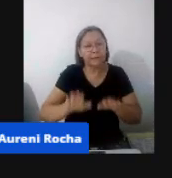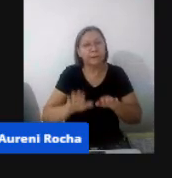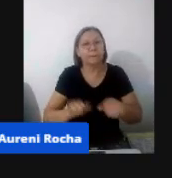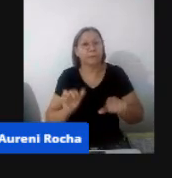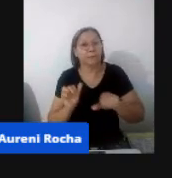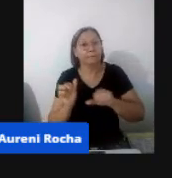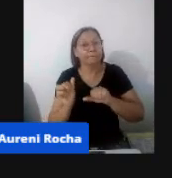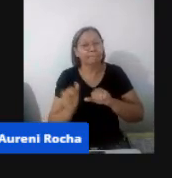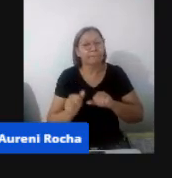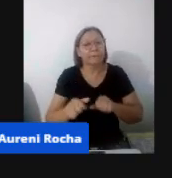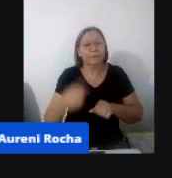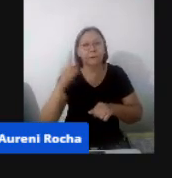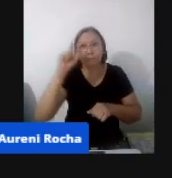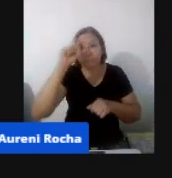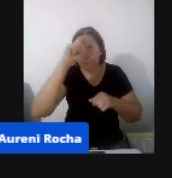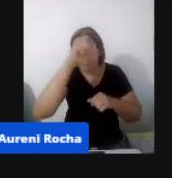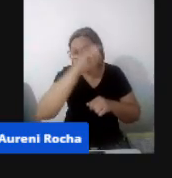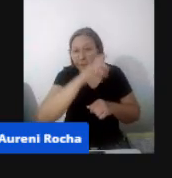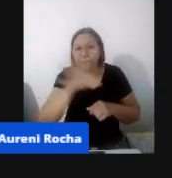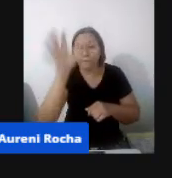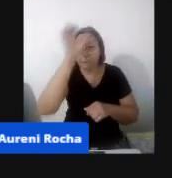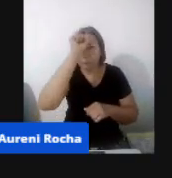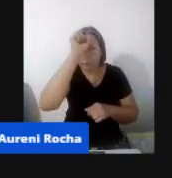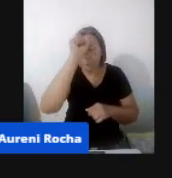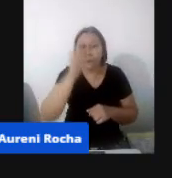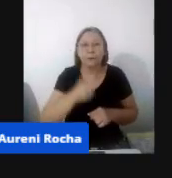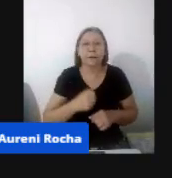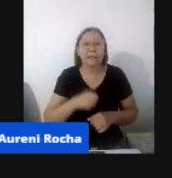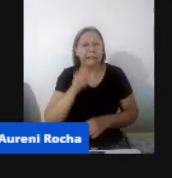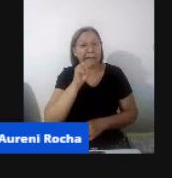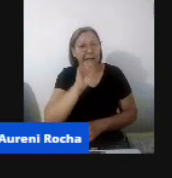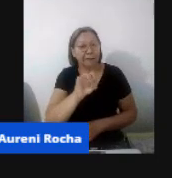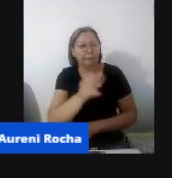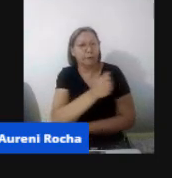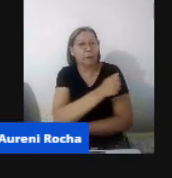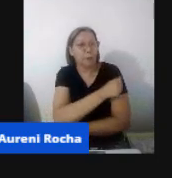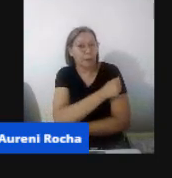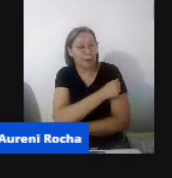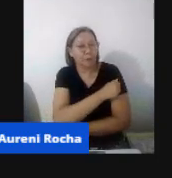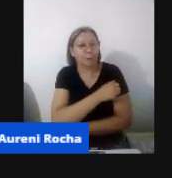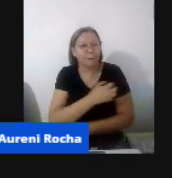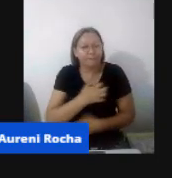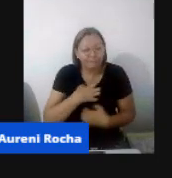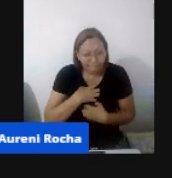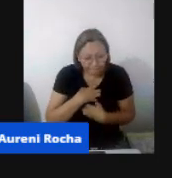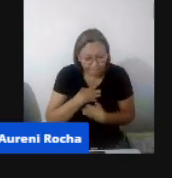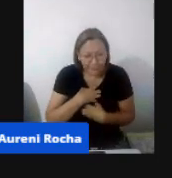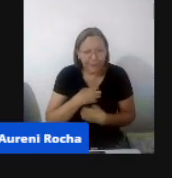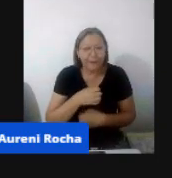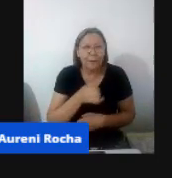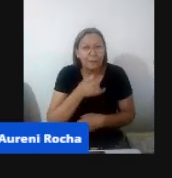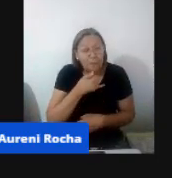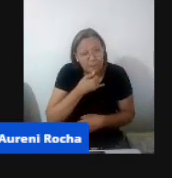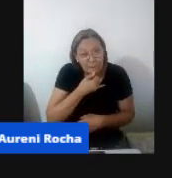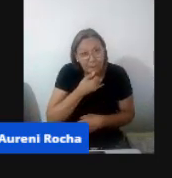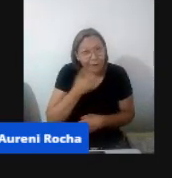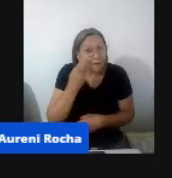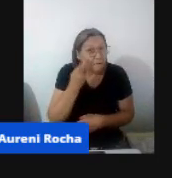de aprendizagem. Se esse for um aluno tímido, ele não volta a te perguntar, e daí a gente não